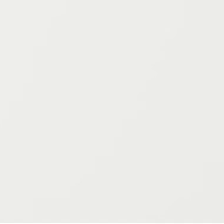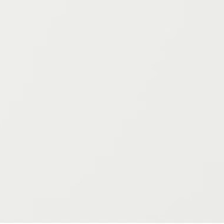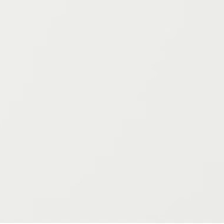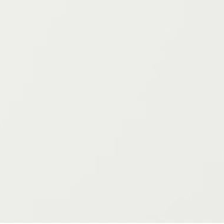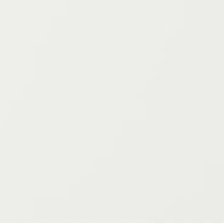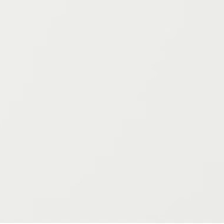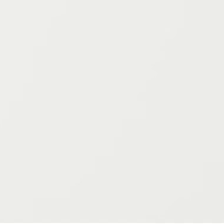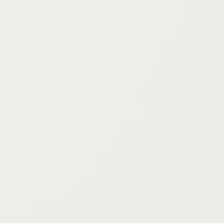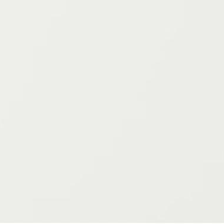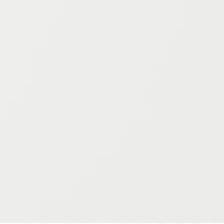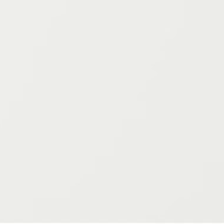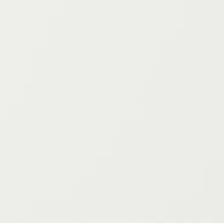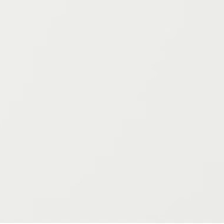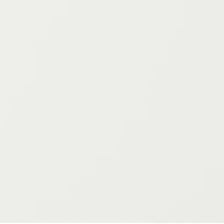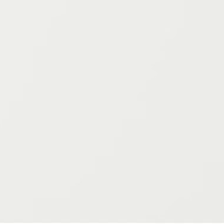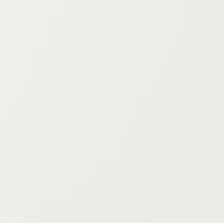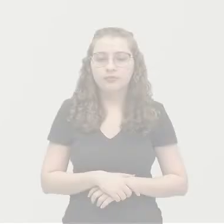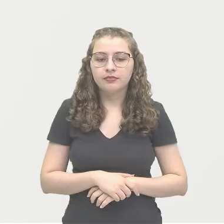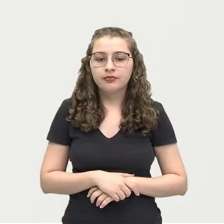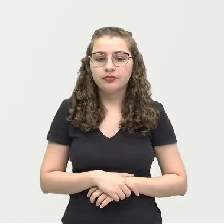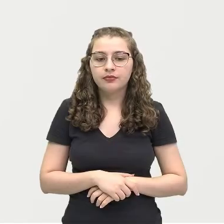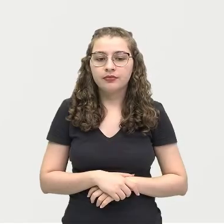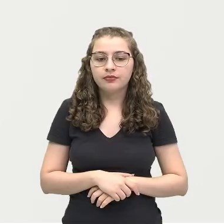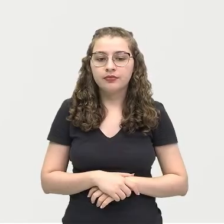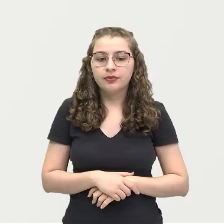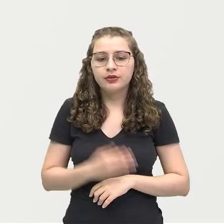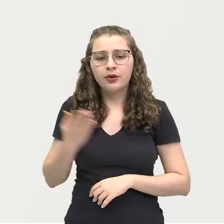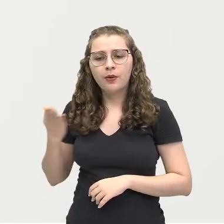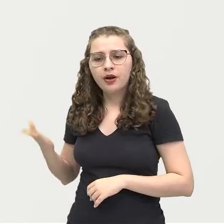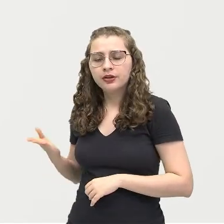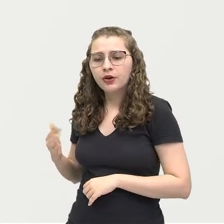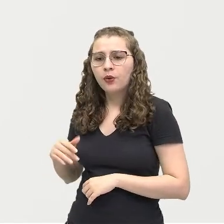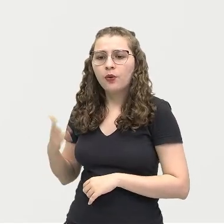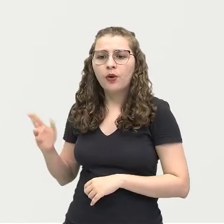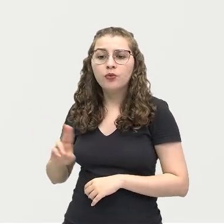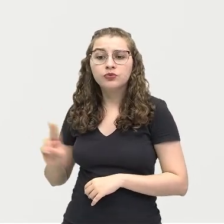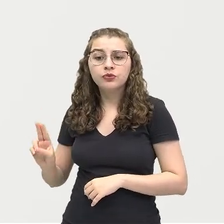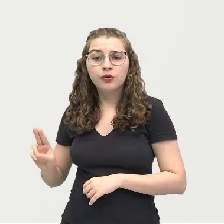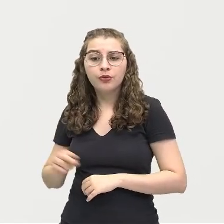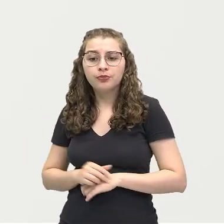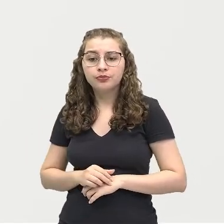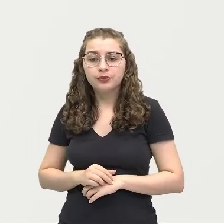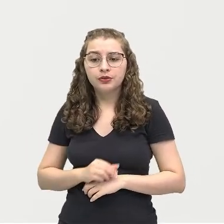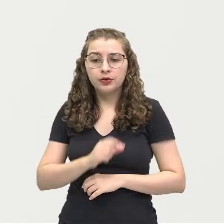2, 3. O prefixo para 3 carbonos, prop.